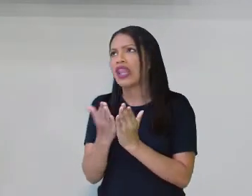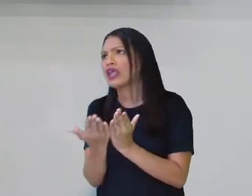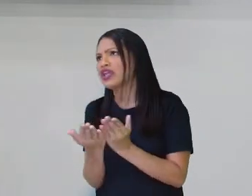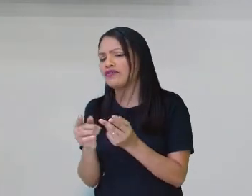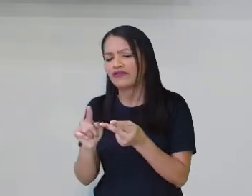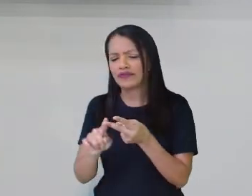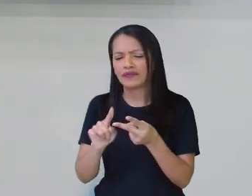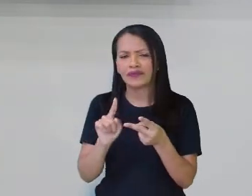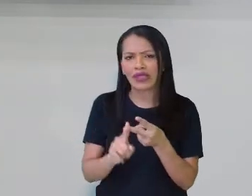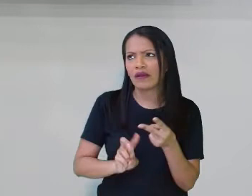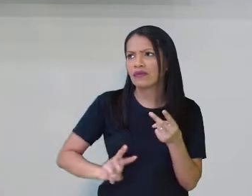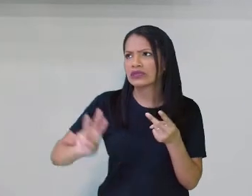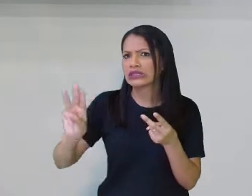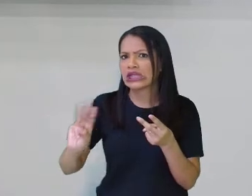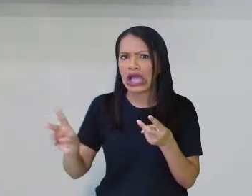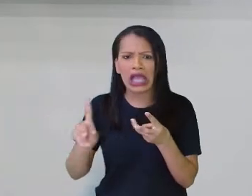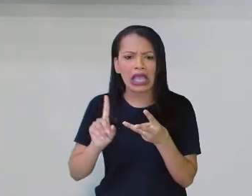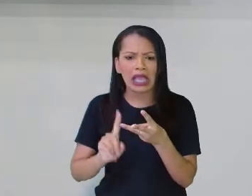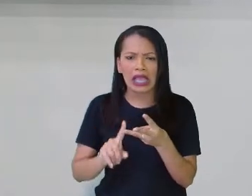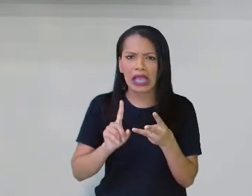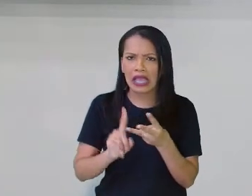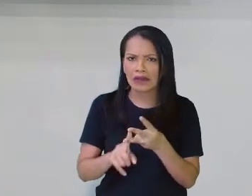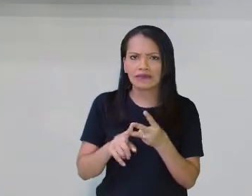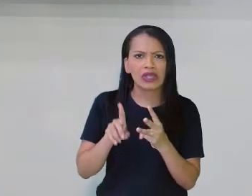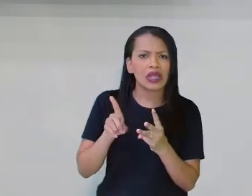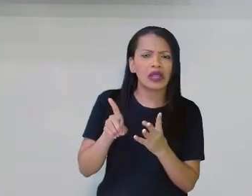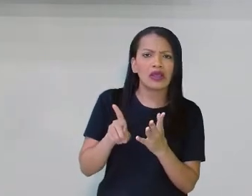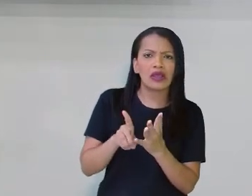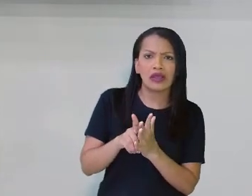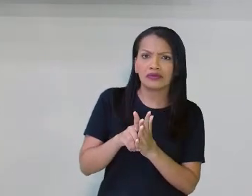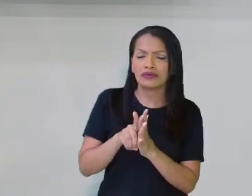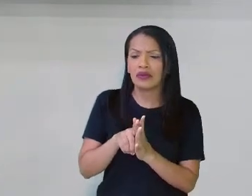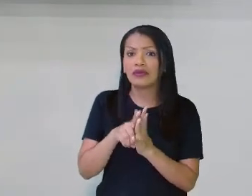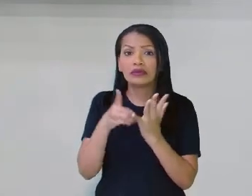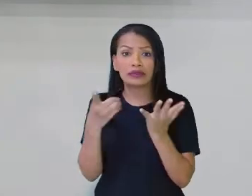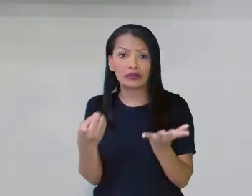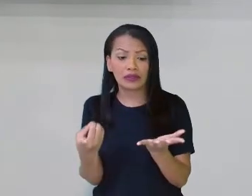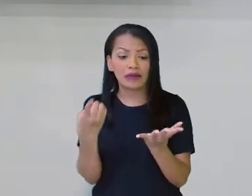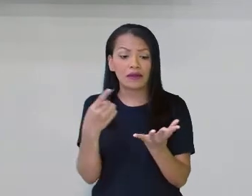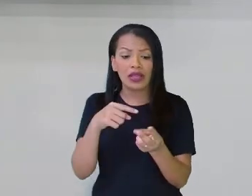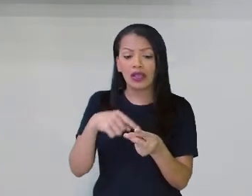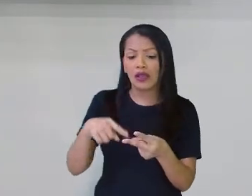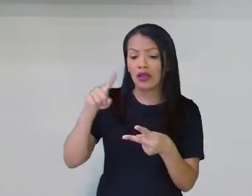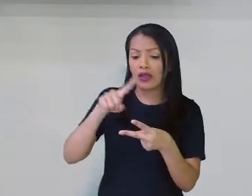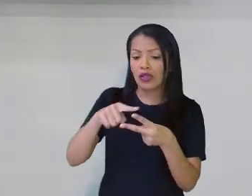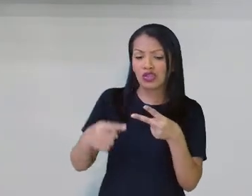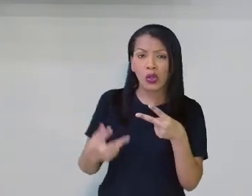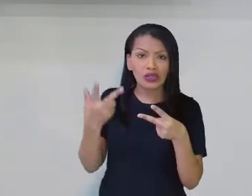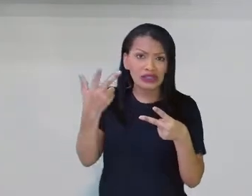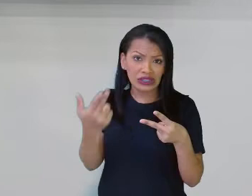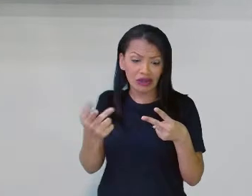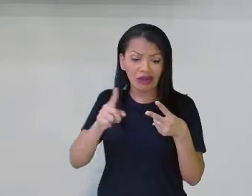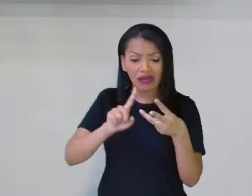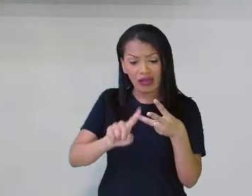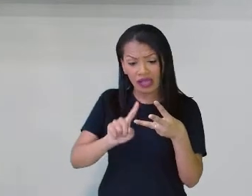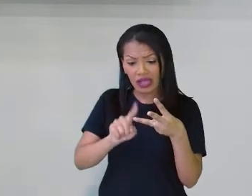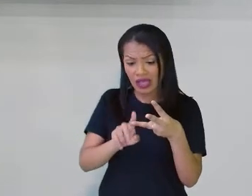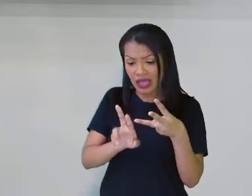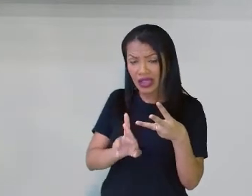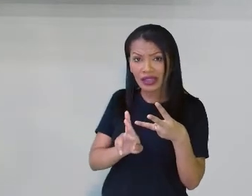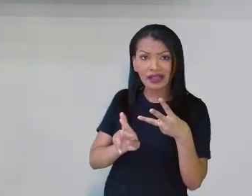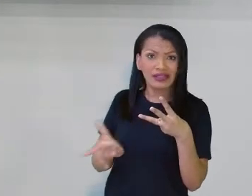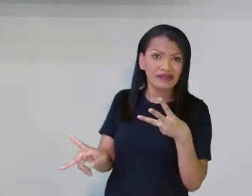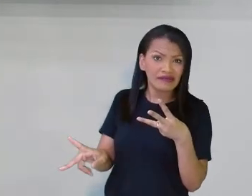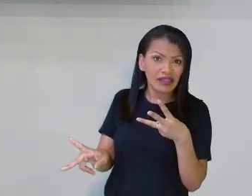enciclopédia, site, sei lá. Mas se em 2 estiver falando sobre uma coisa e no outro estiver falando uma coisa